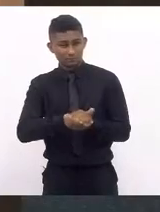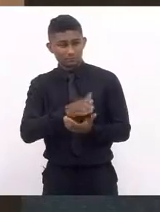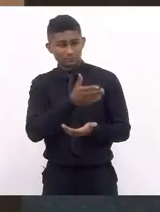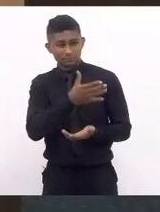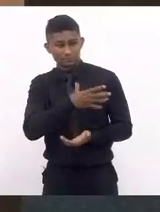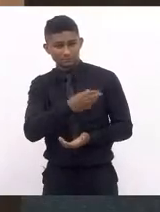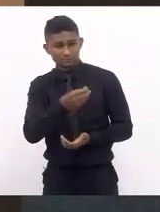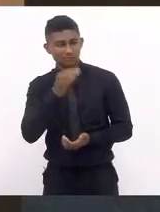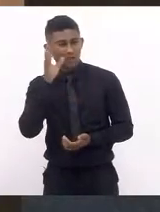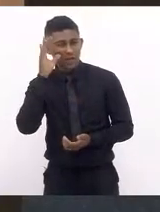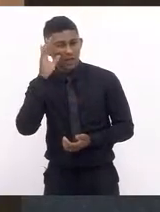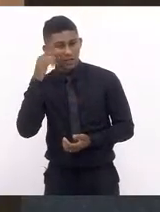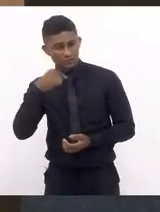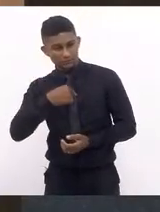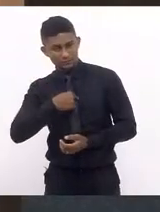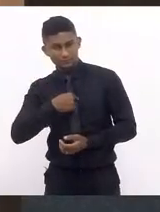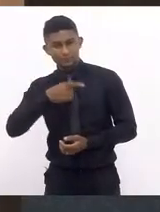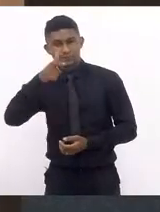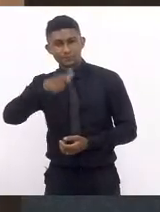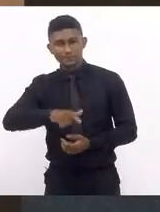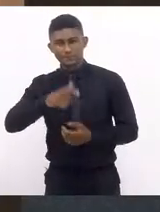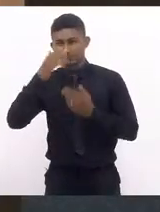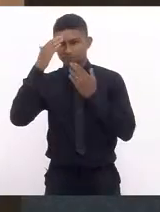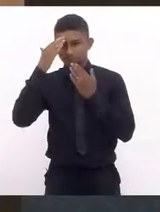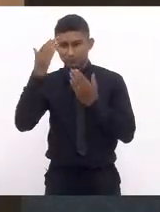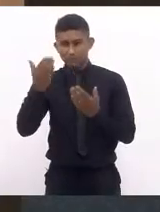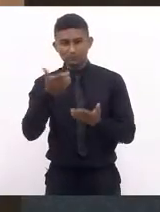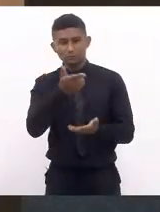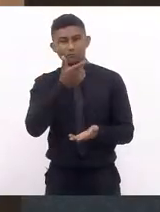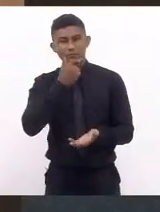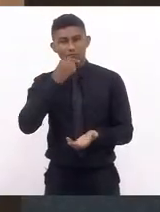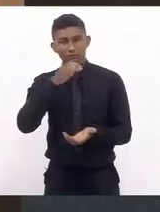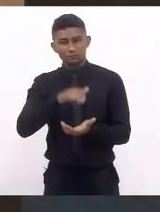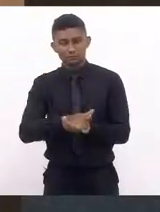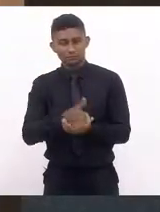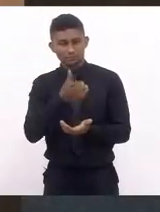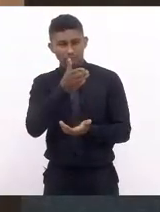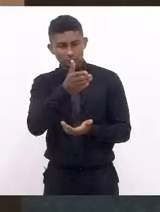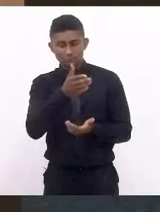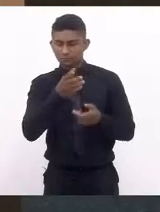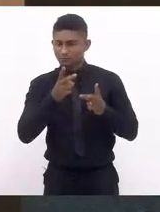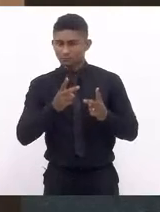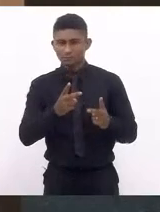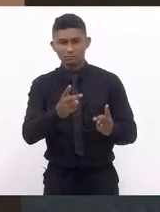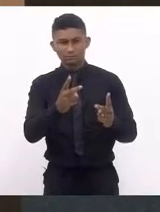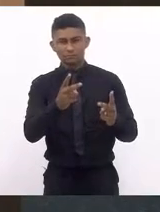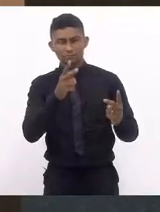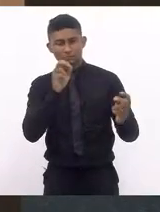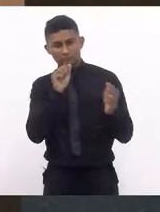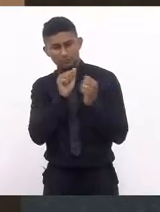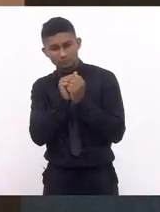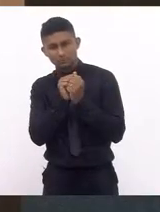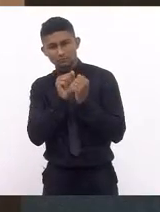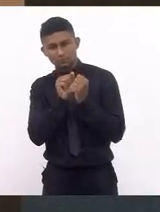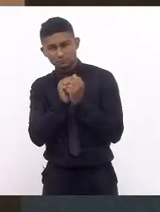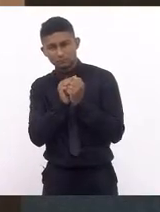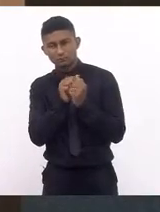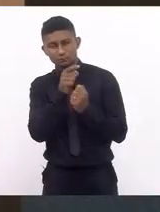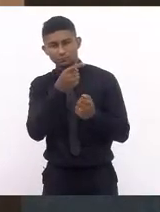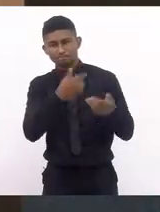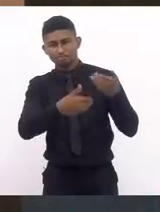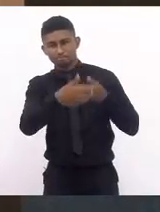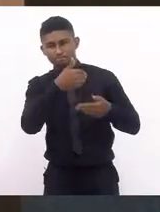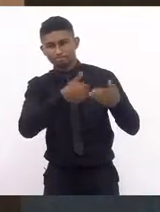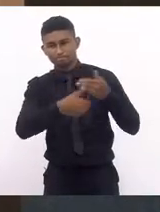e mais uma vez eu quero agradecer ao meu marido por tudo o que faz comigo por estar presente por me